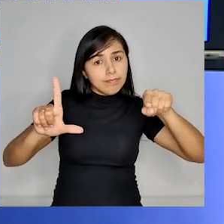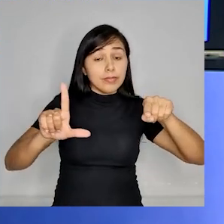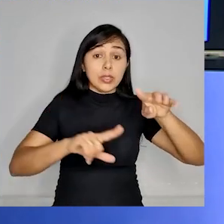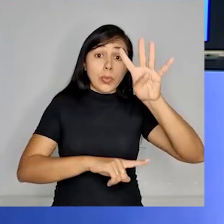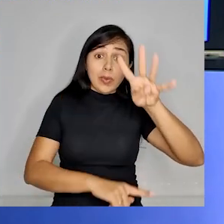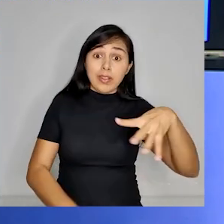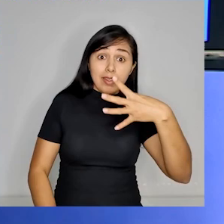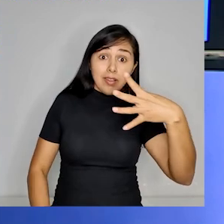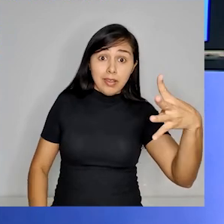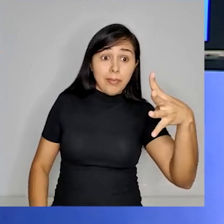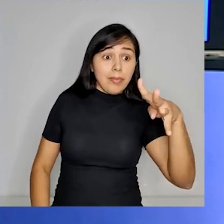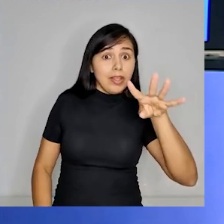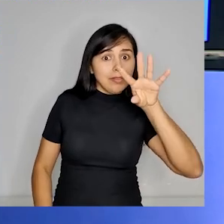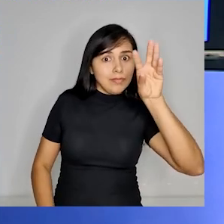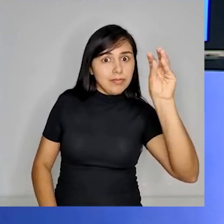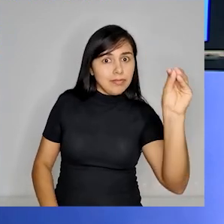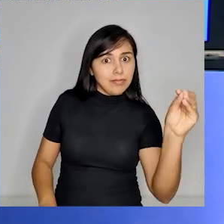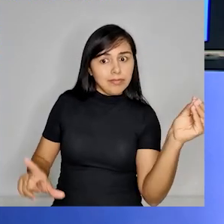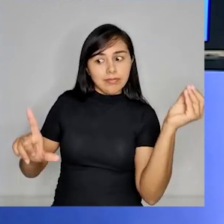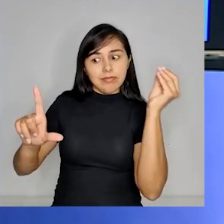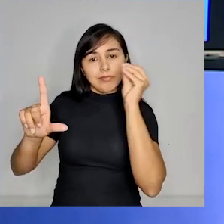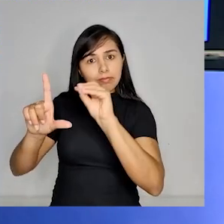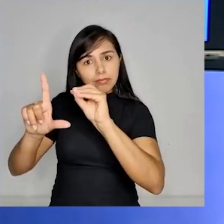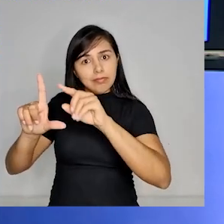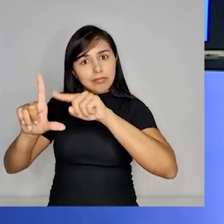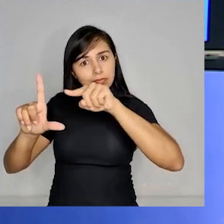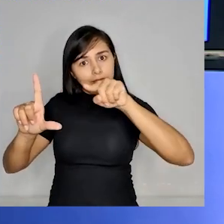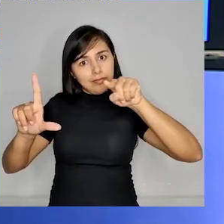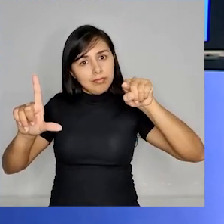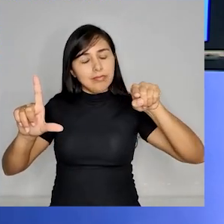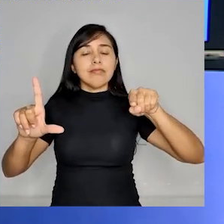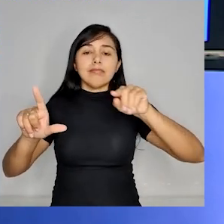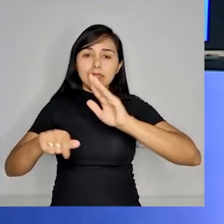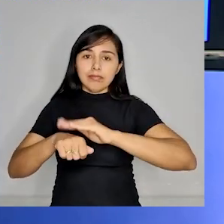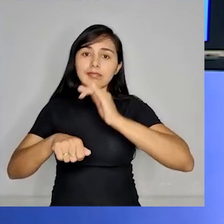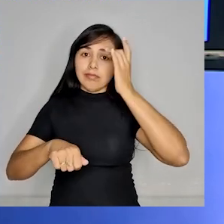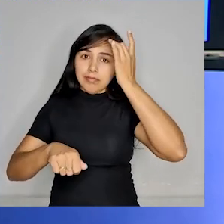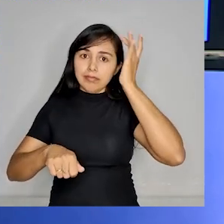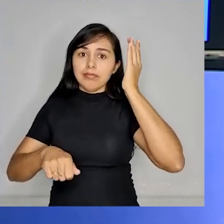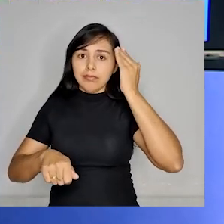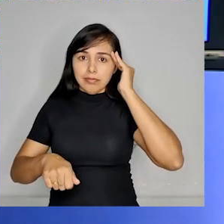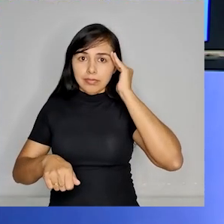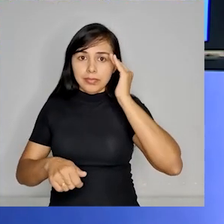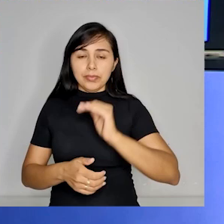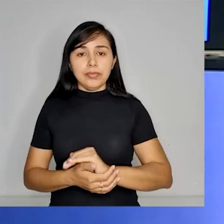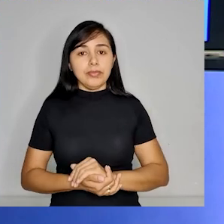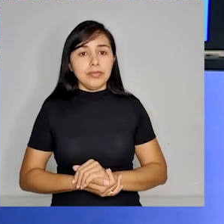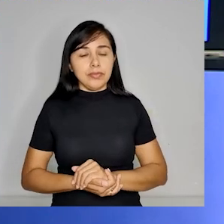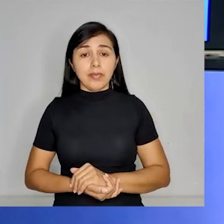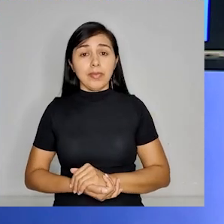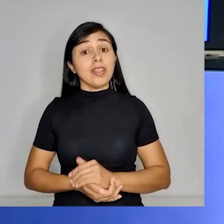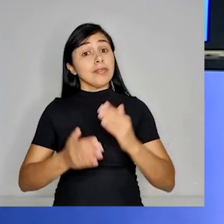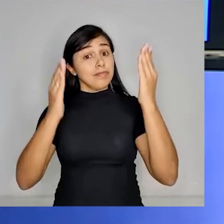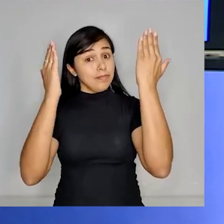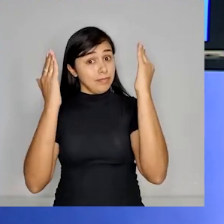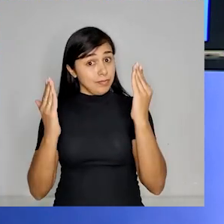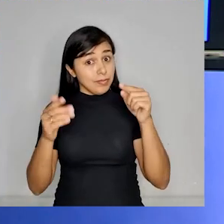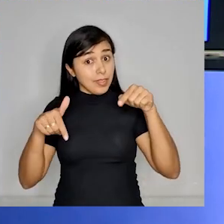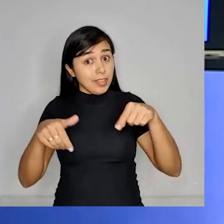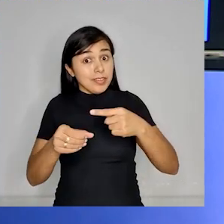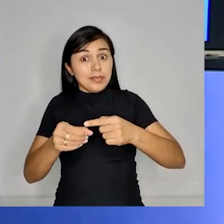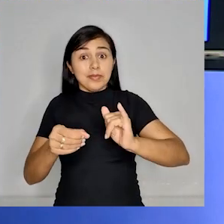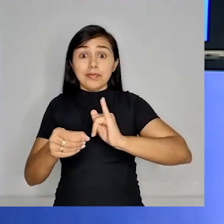gráfico de linhas. A visualização ela fica mais rápida. Beleza? E trazendo aqui para a